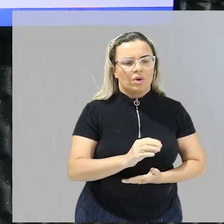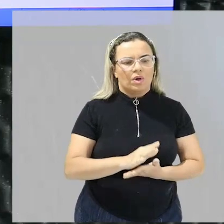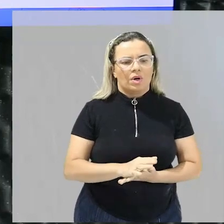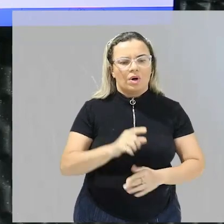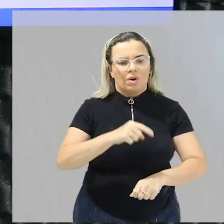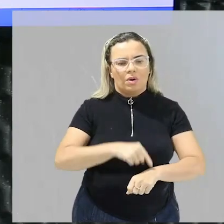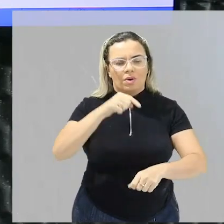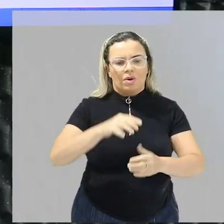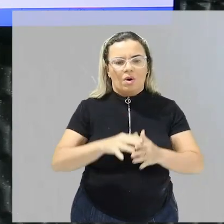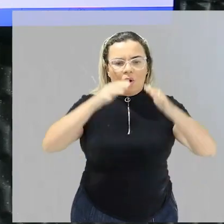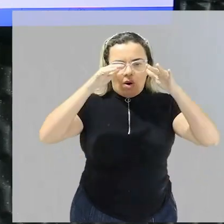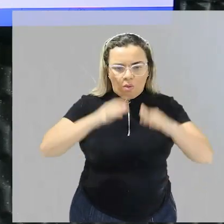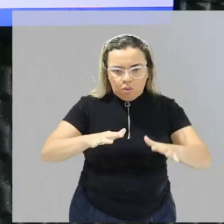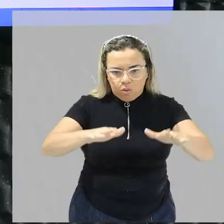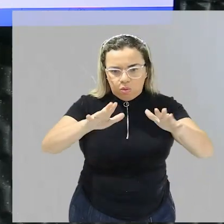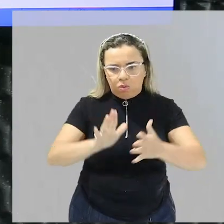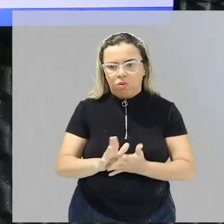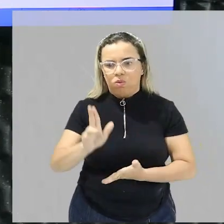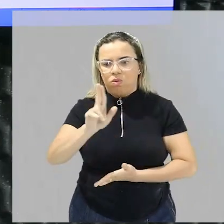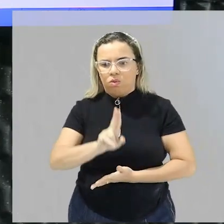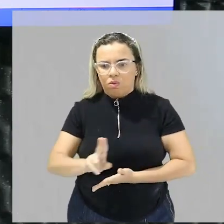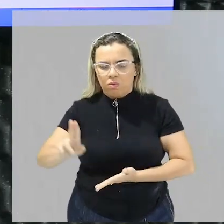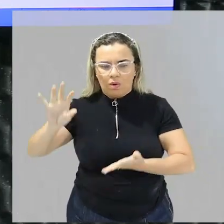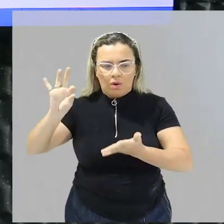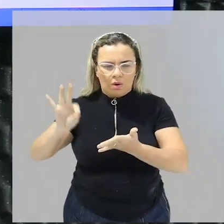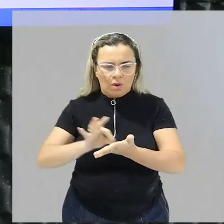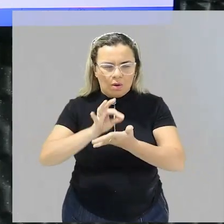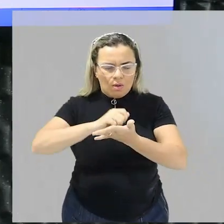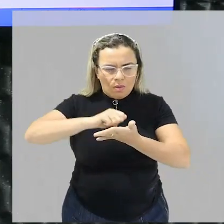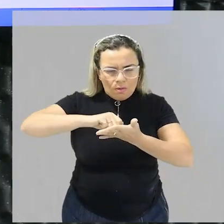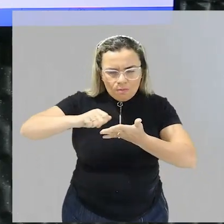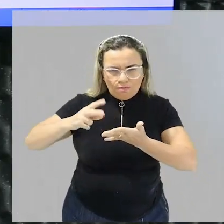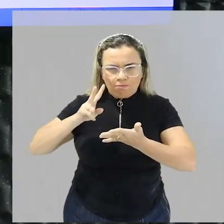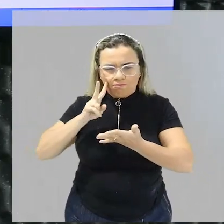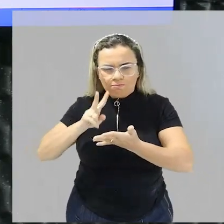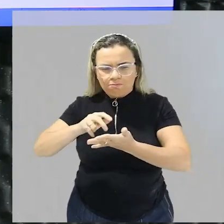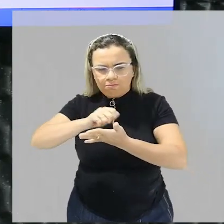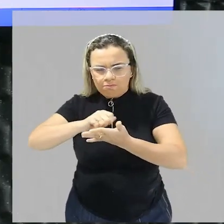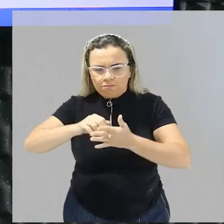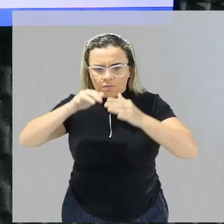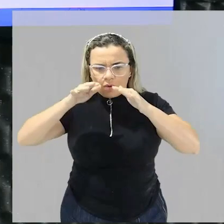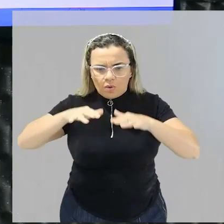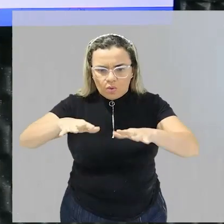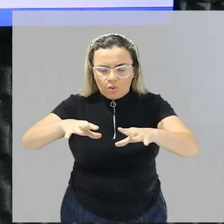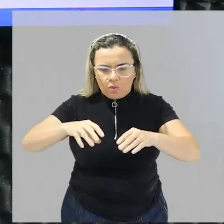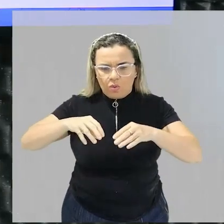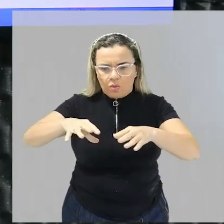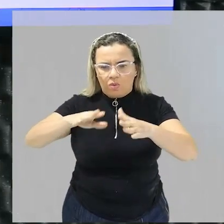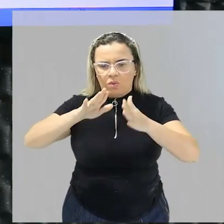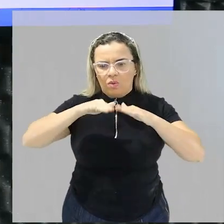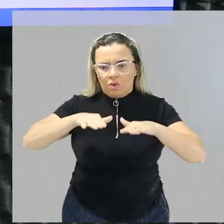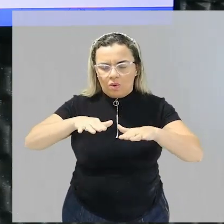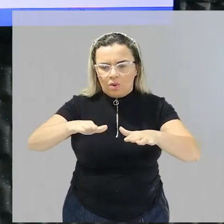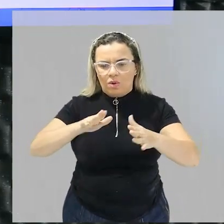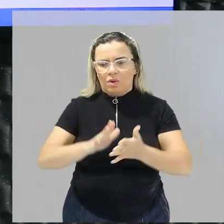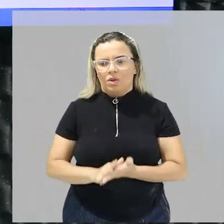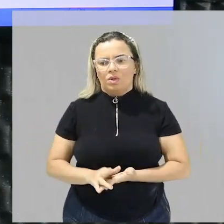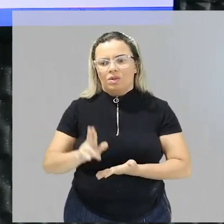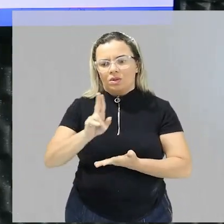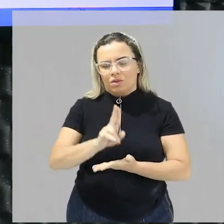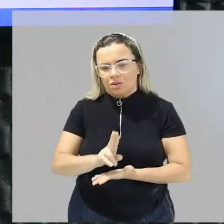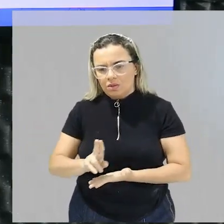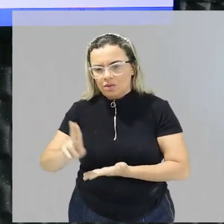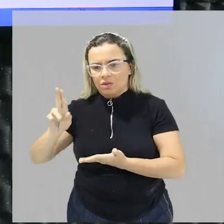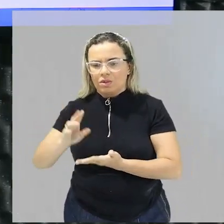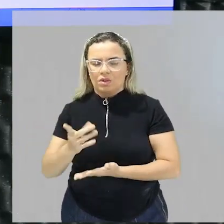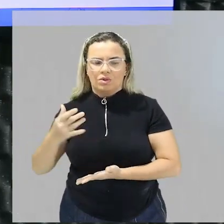sísmico, usualmente estimado a partir dos registros de movimento da superfície, através dos sismogramas,